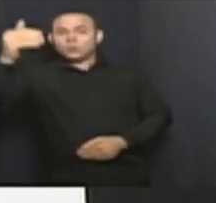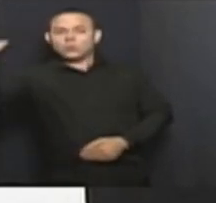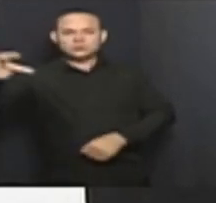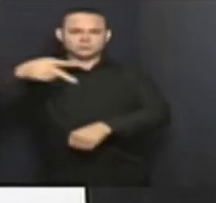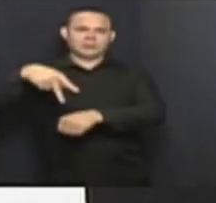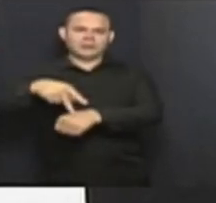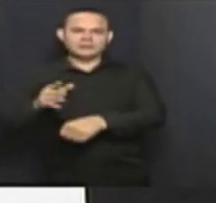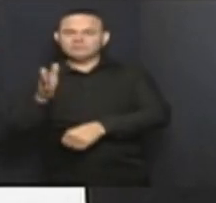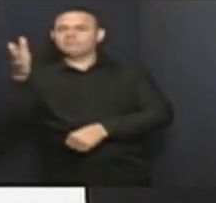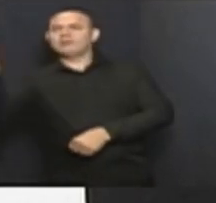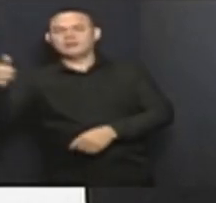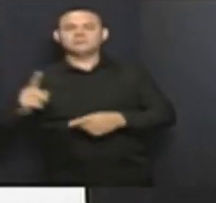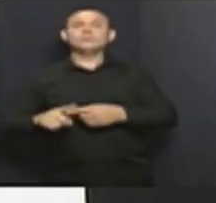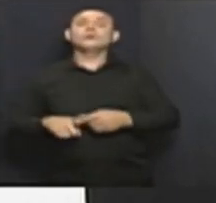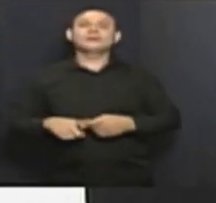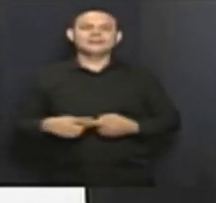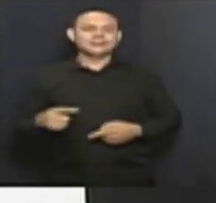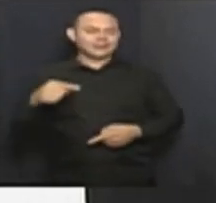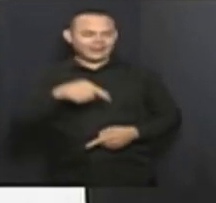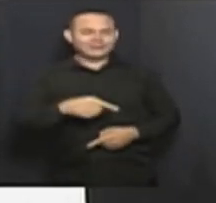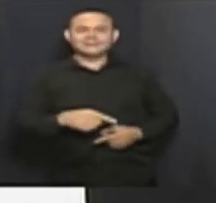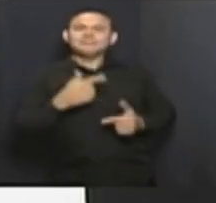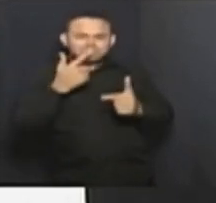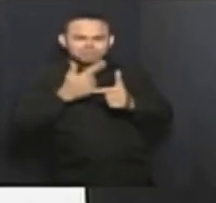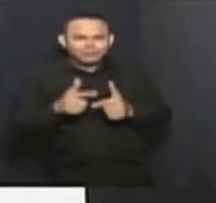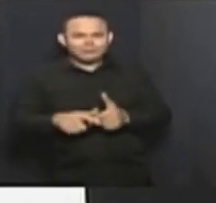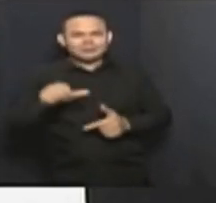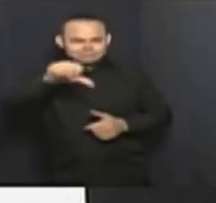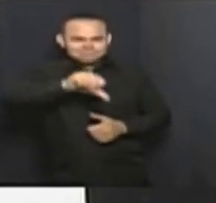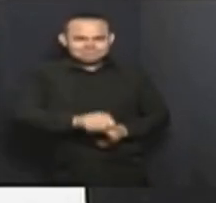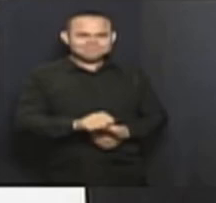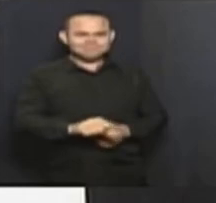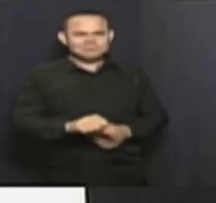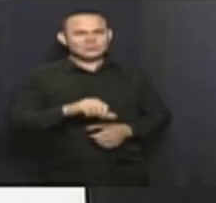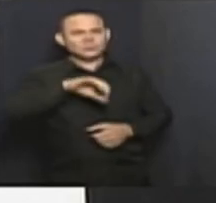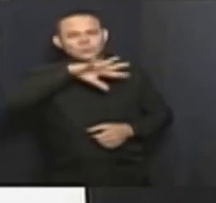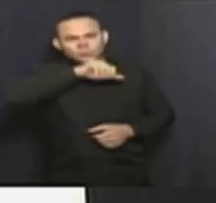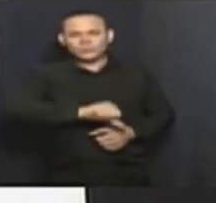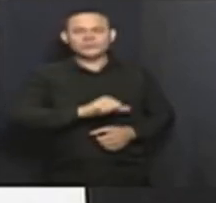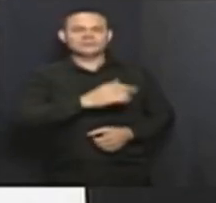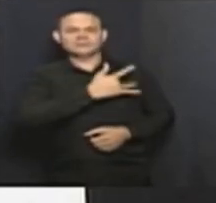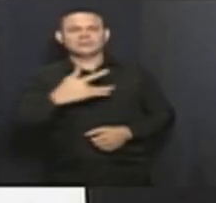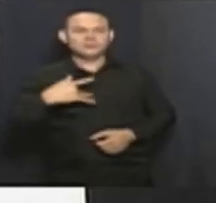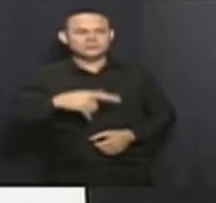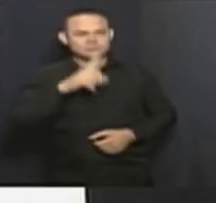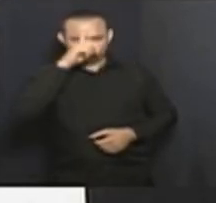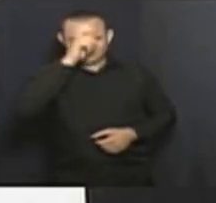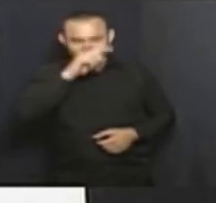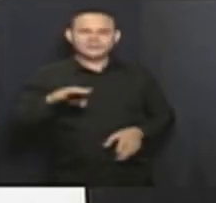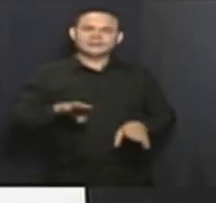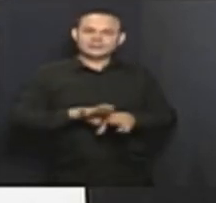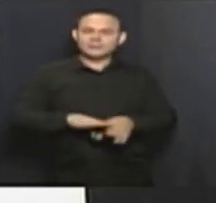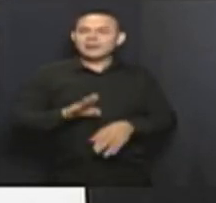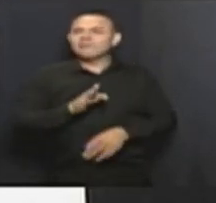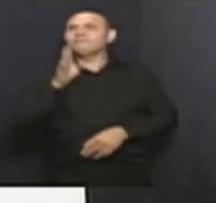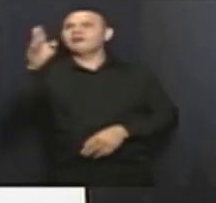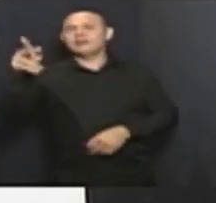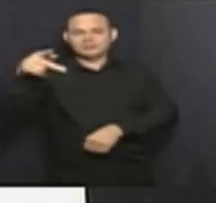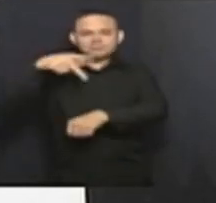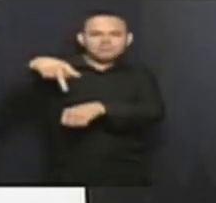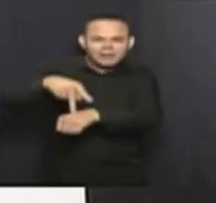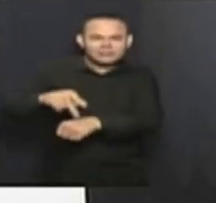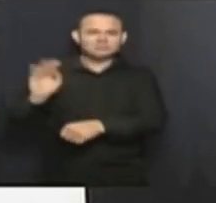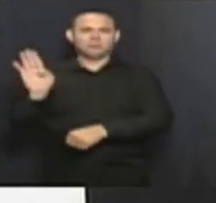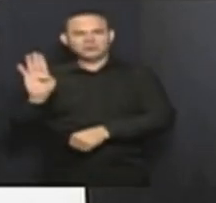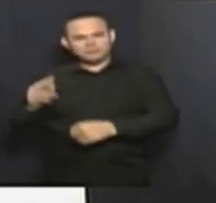exatamente pela situação caótica da santa maternidade de corumbá e popular - se registra esses filhos